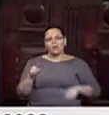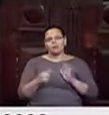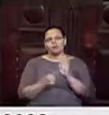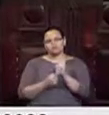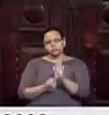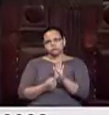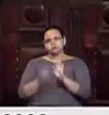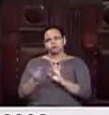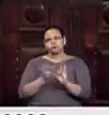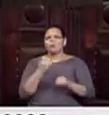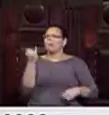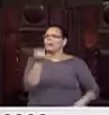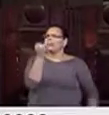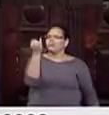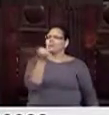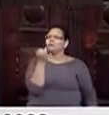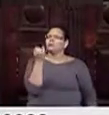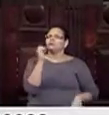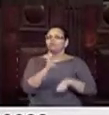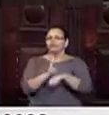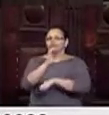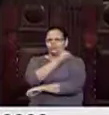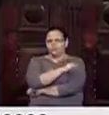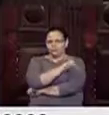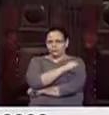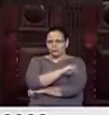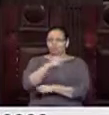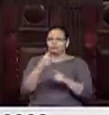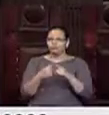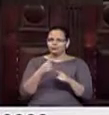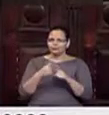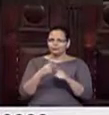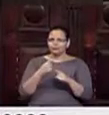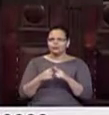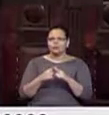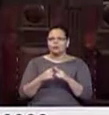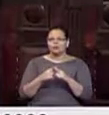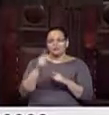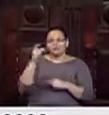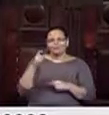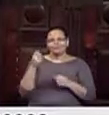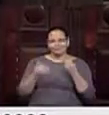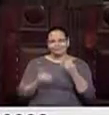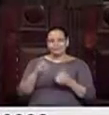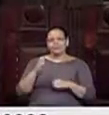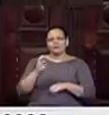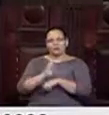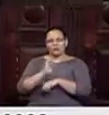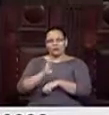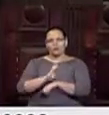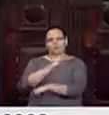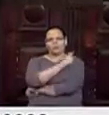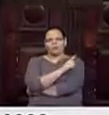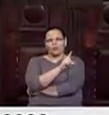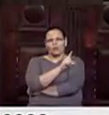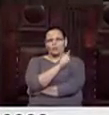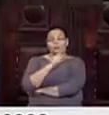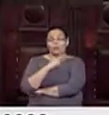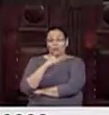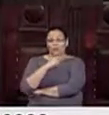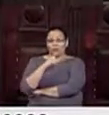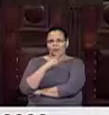é um projeto importante para o Estado do Rio de Janeiro, porque ele dialoga a função que o Estado tem em trabalhar